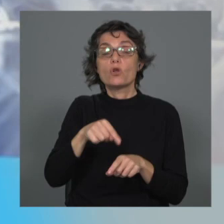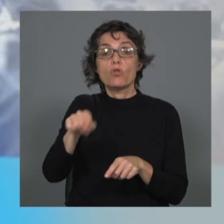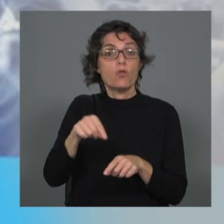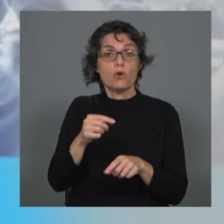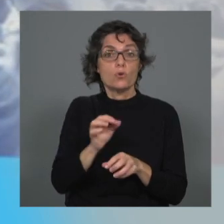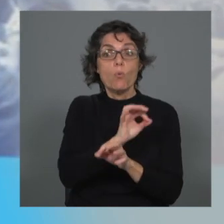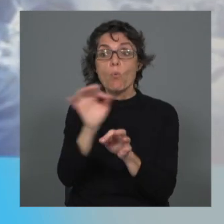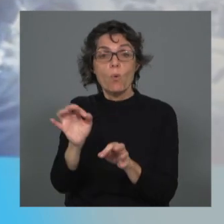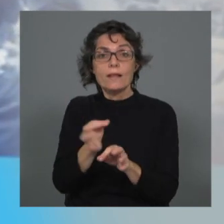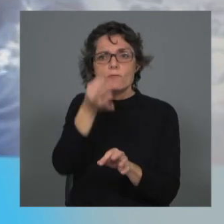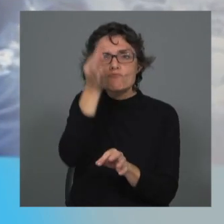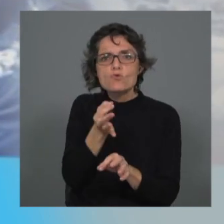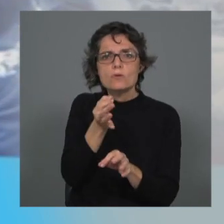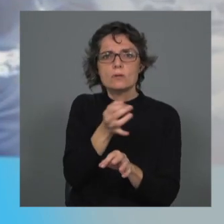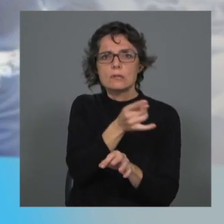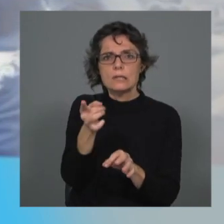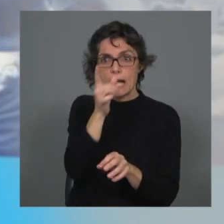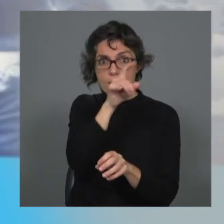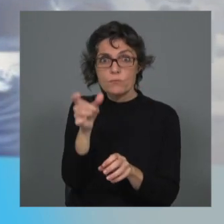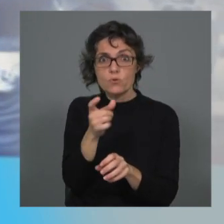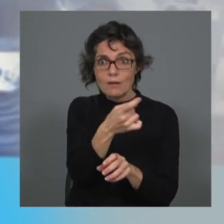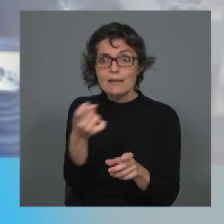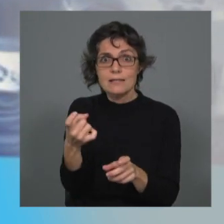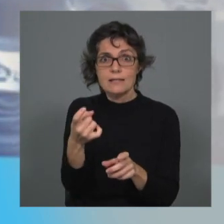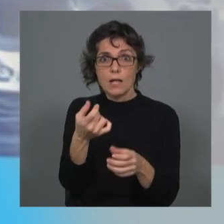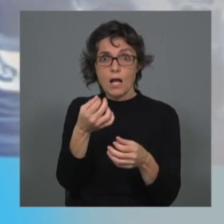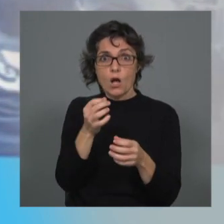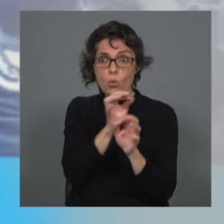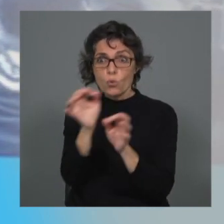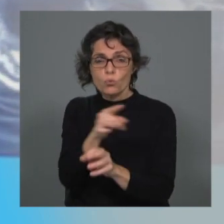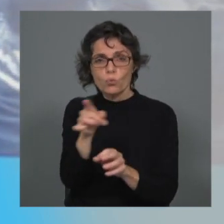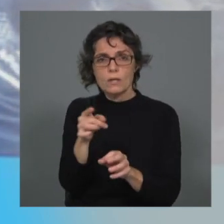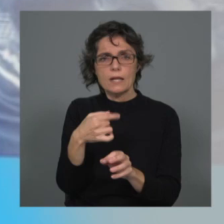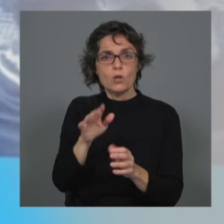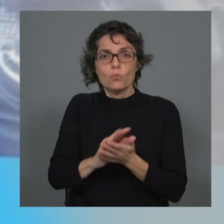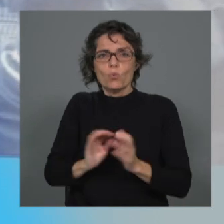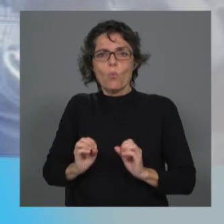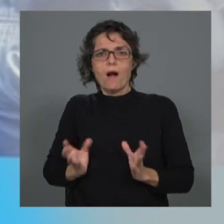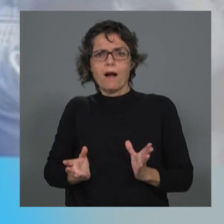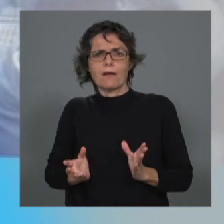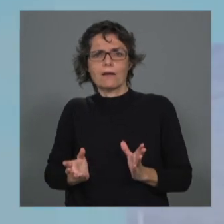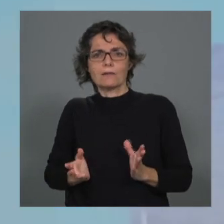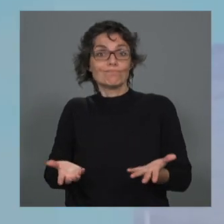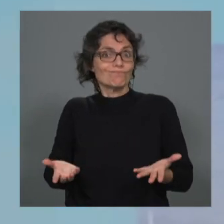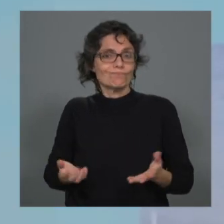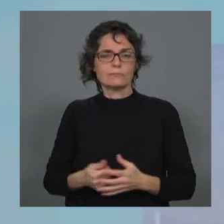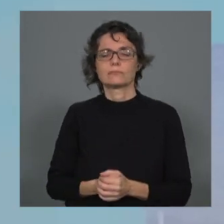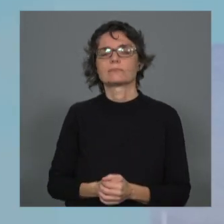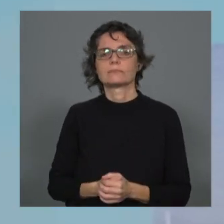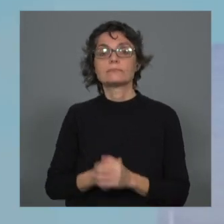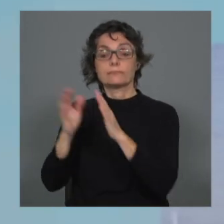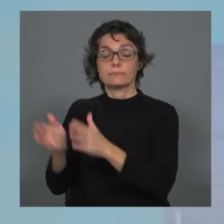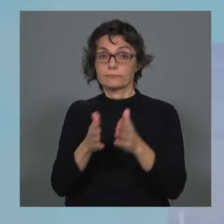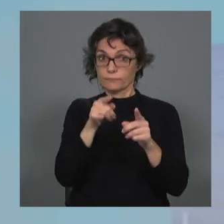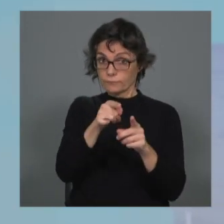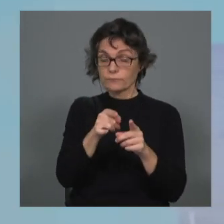cuidar devidamente aqueles que precisam do nosso cuidado, da nossa proximidade. Foquemos agora no outro ponto da educação,